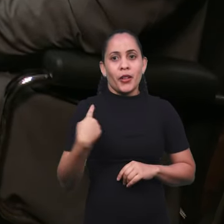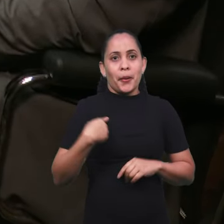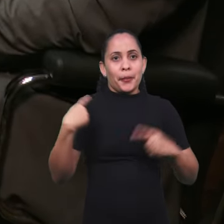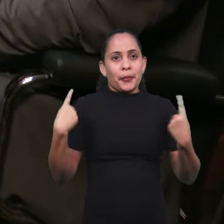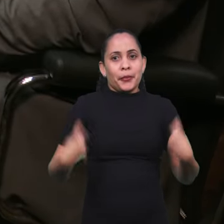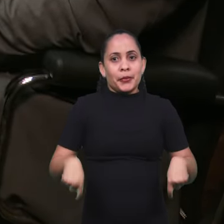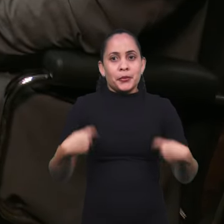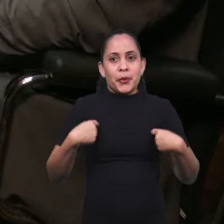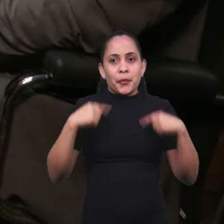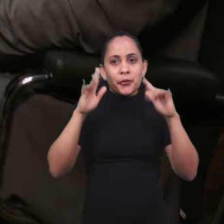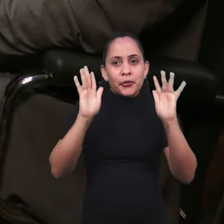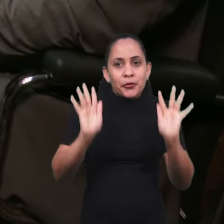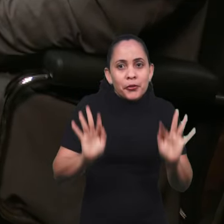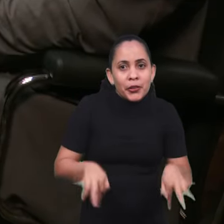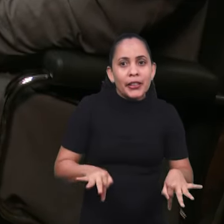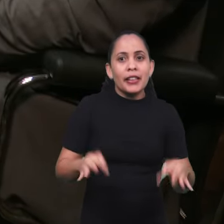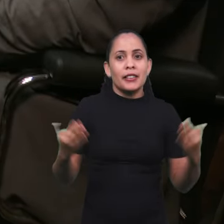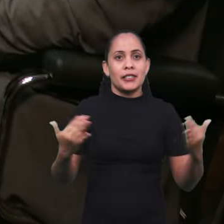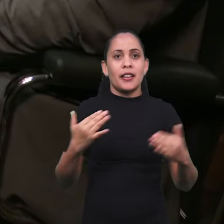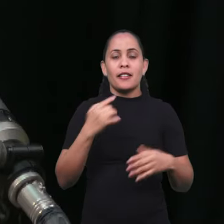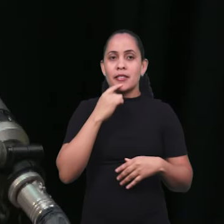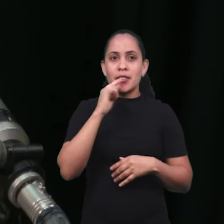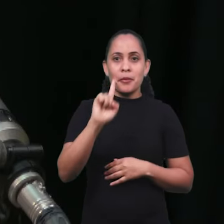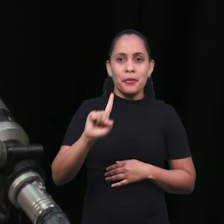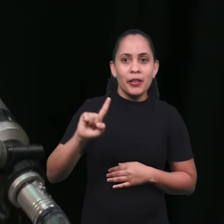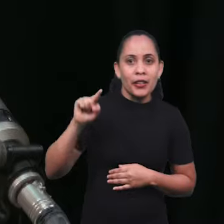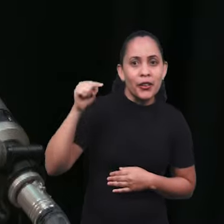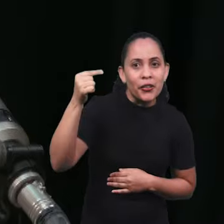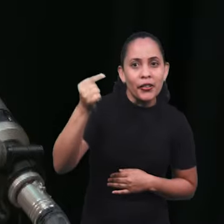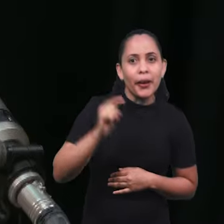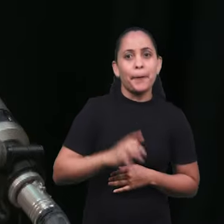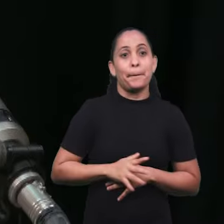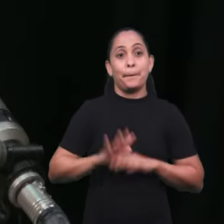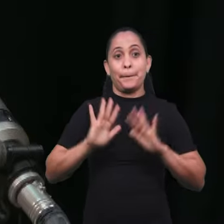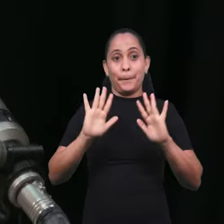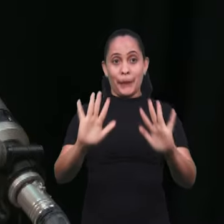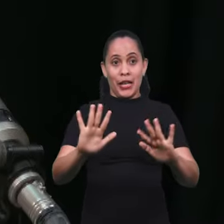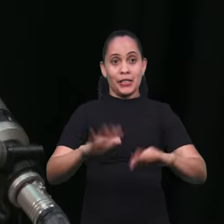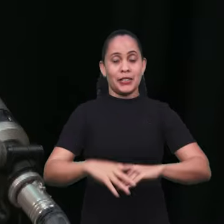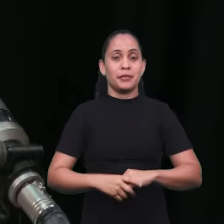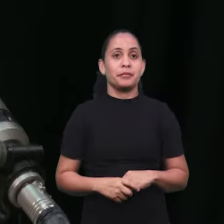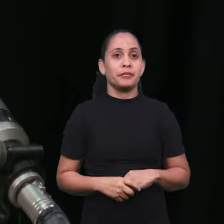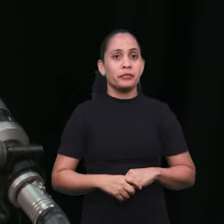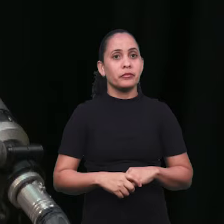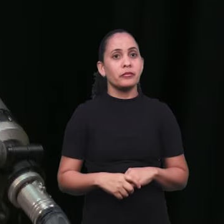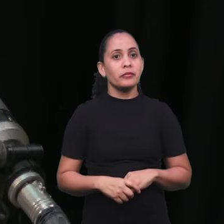precisa encerrar essa edição e a gente continua na semana que vem, mas